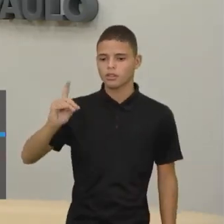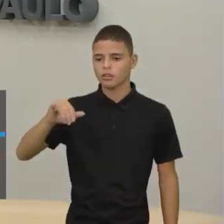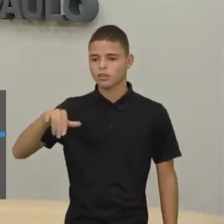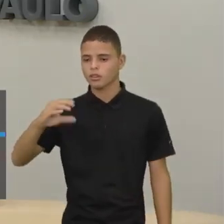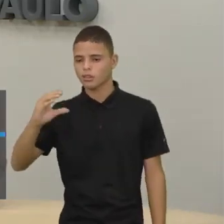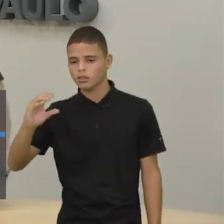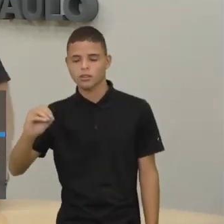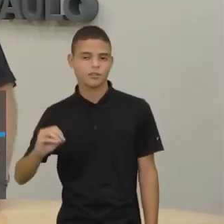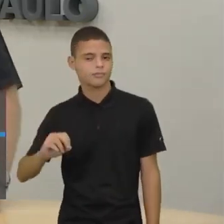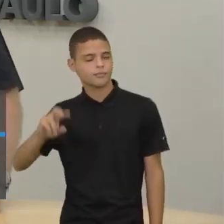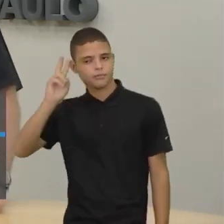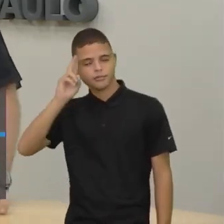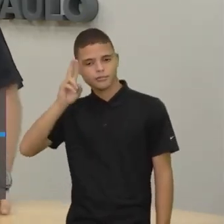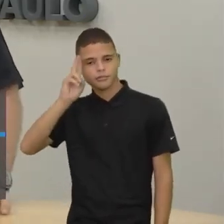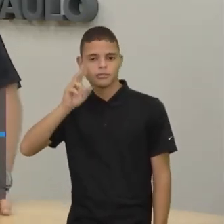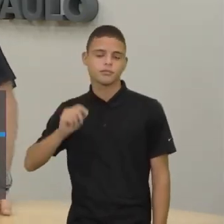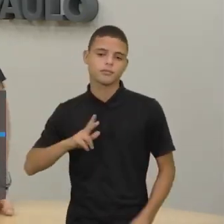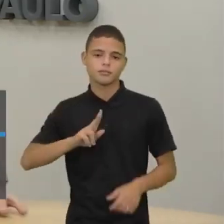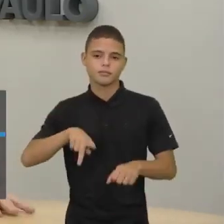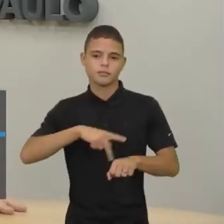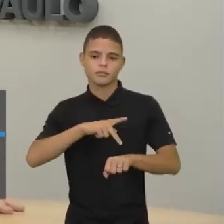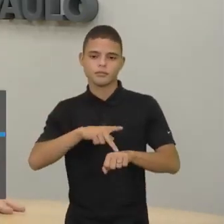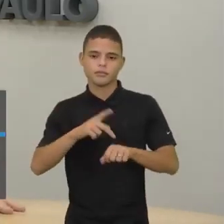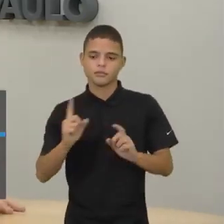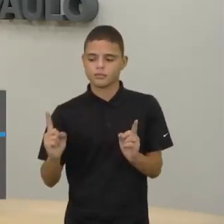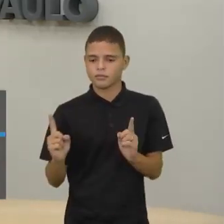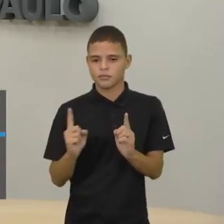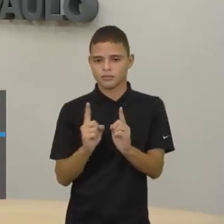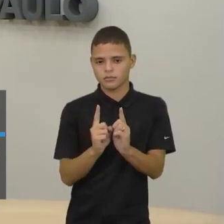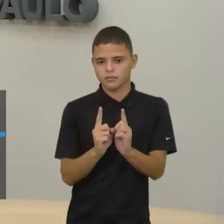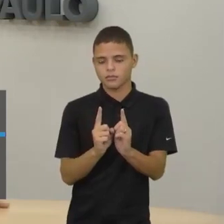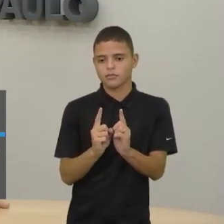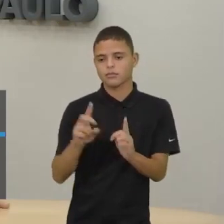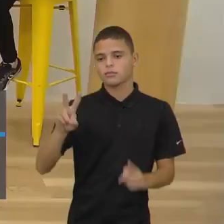o menor país do mundo, né, em território é